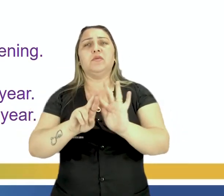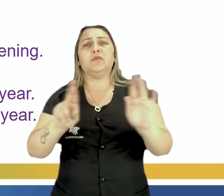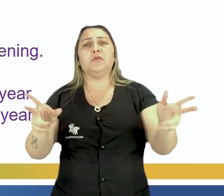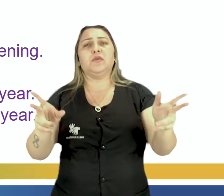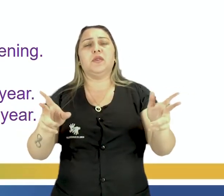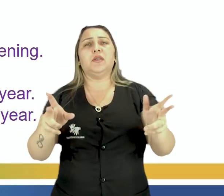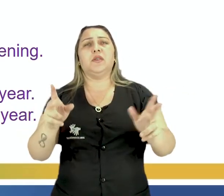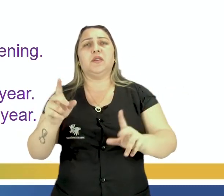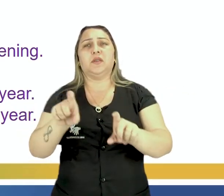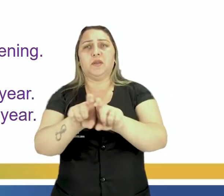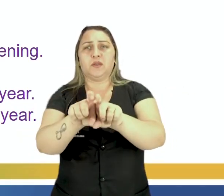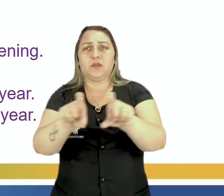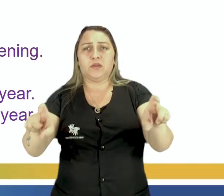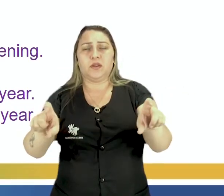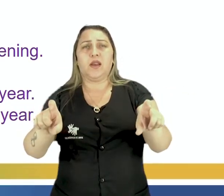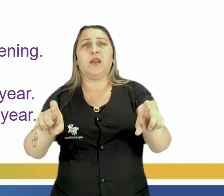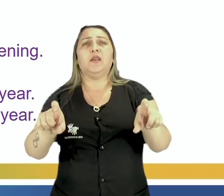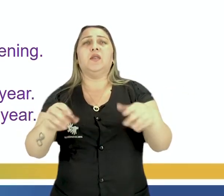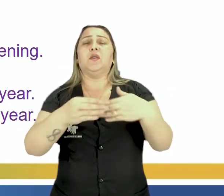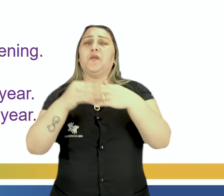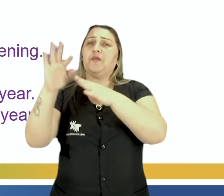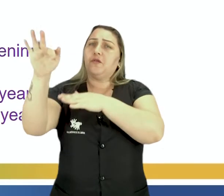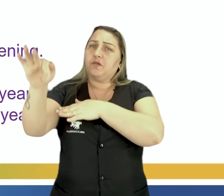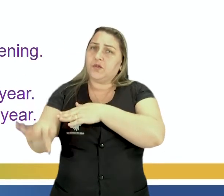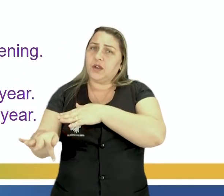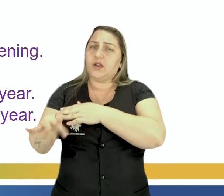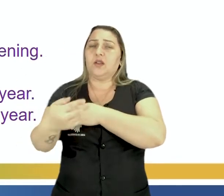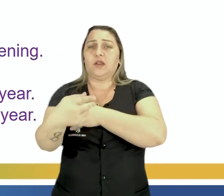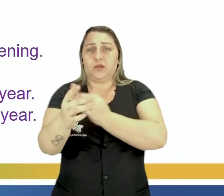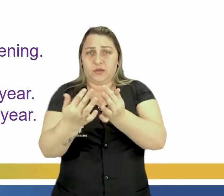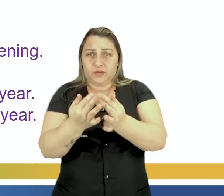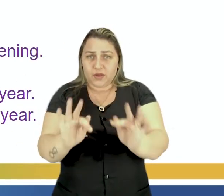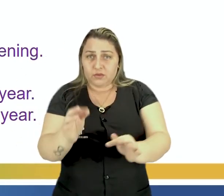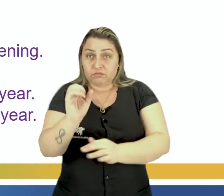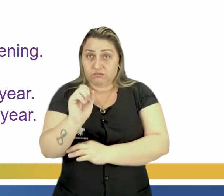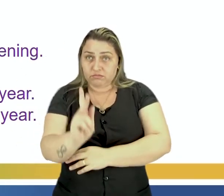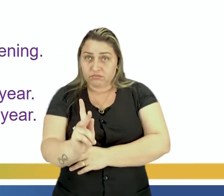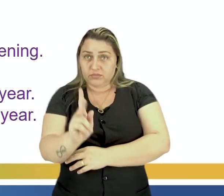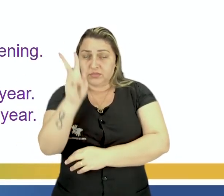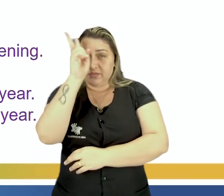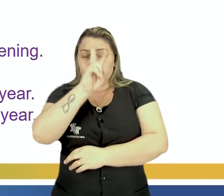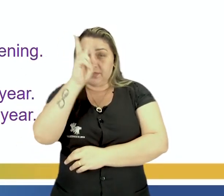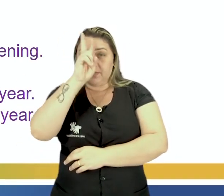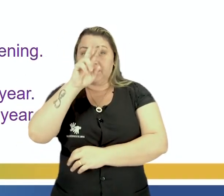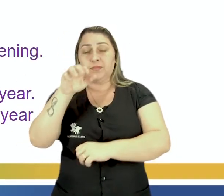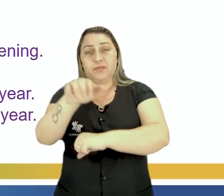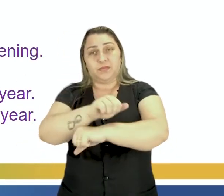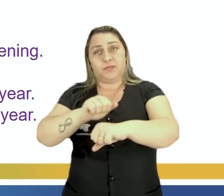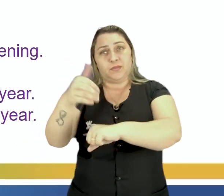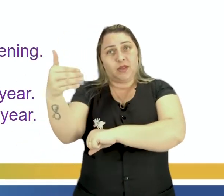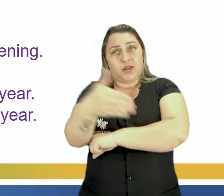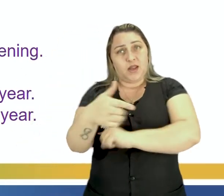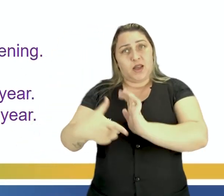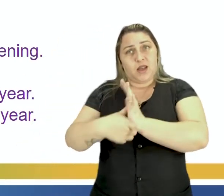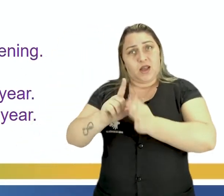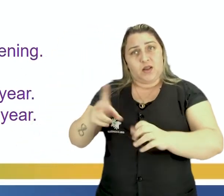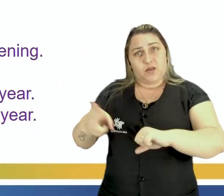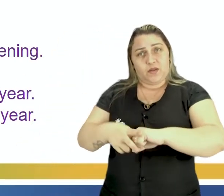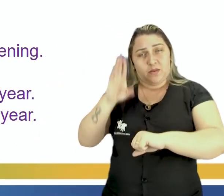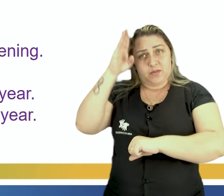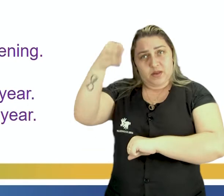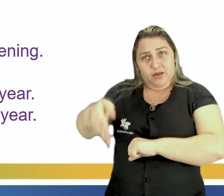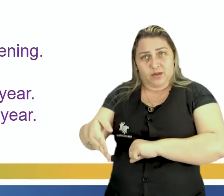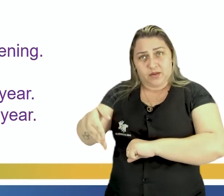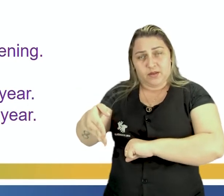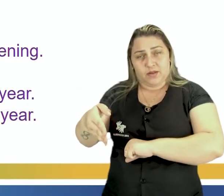dessas expressões de tempo é que elas vão vir no final da sua frase, ok? Lembra, os advérbios de frequência antes do verbo